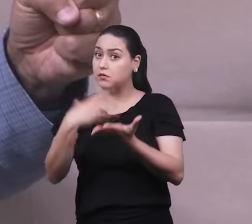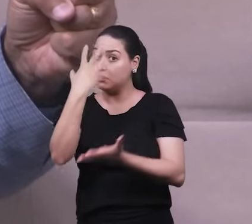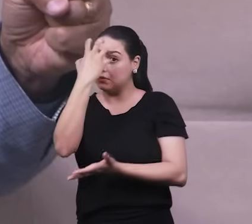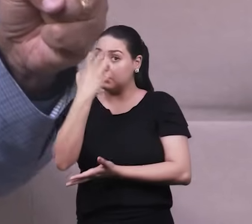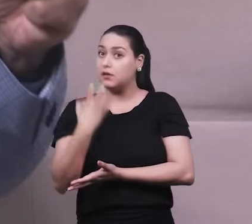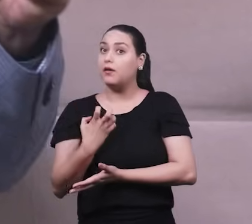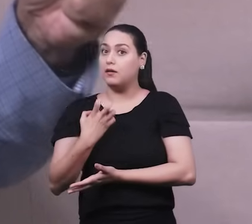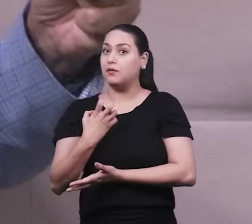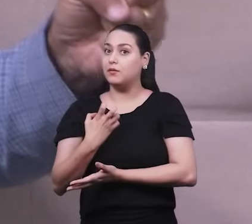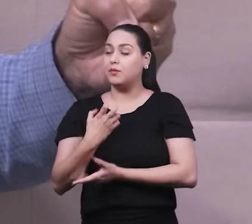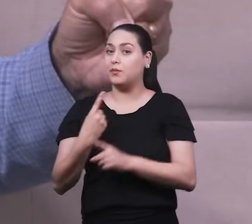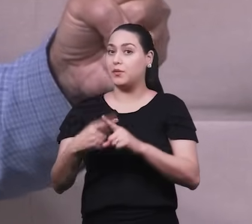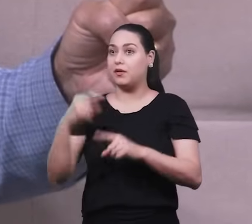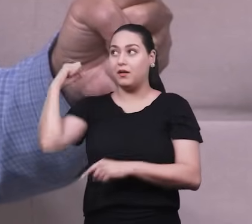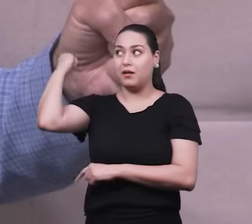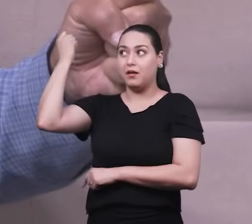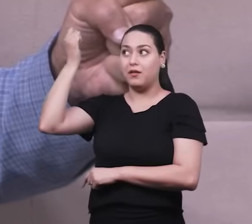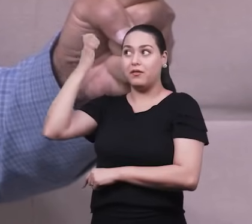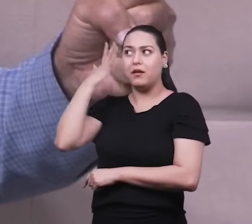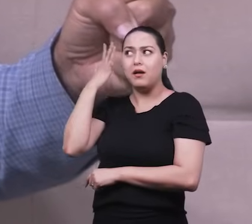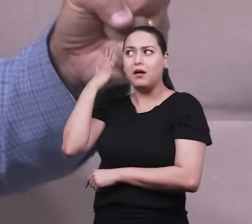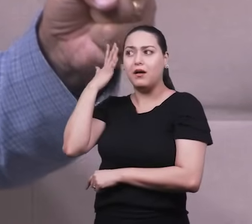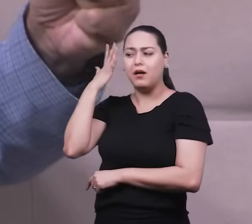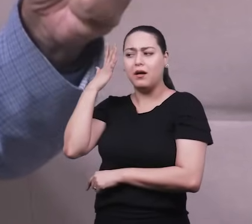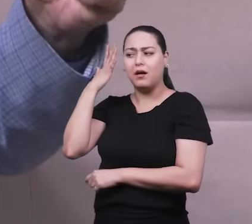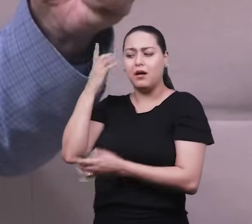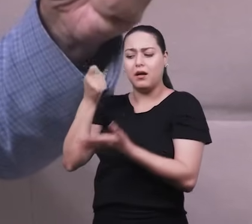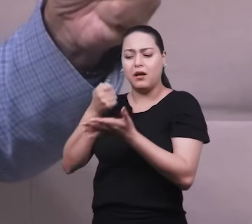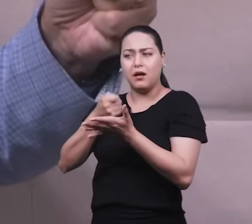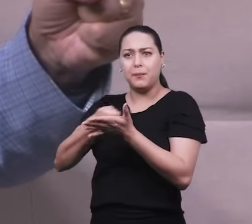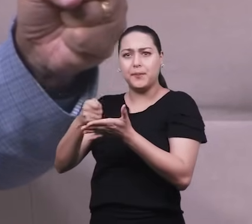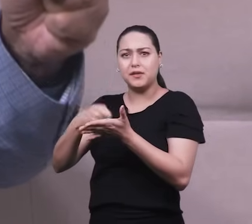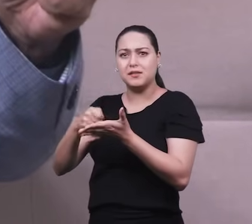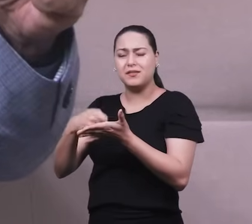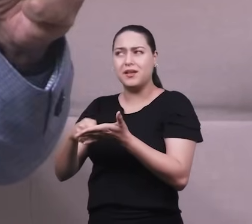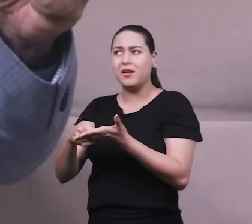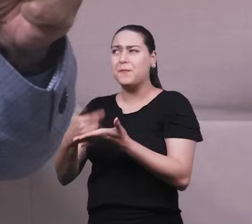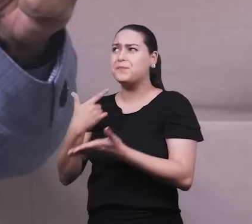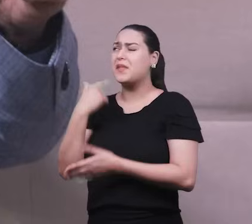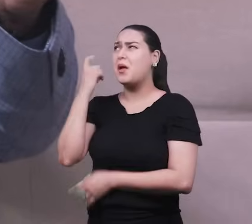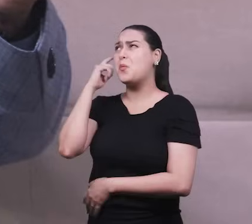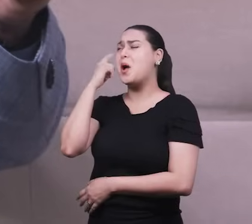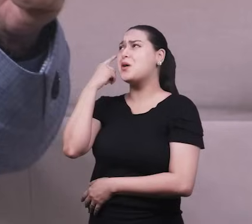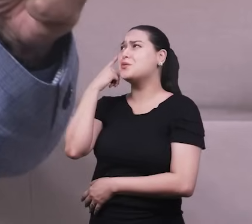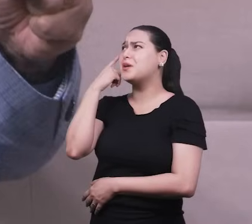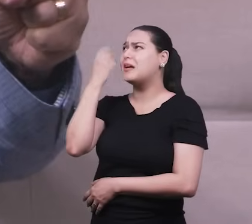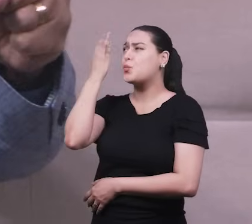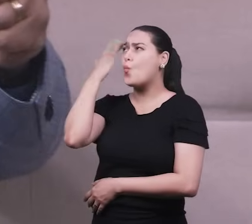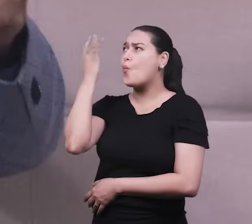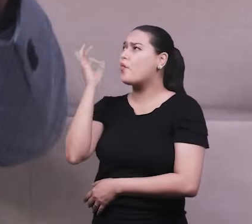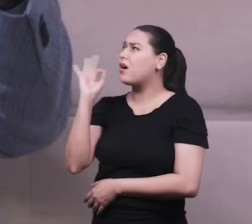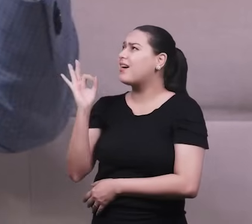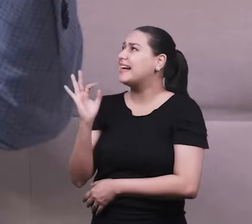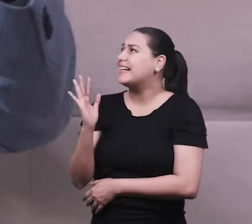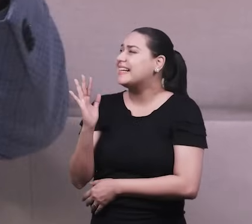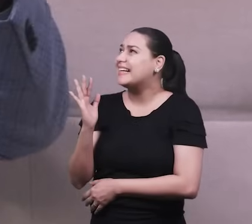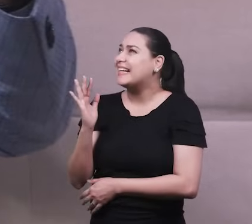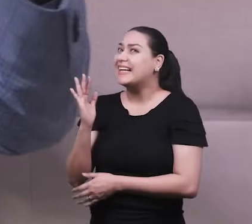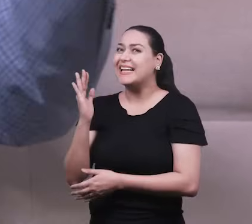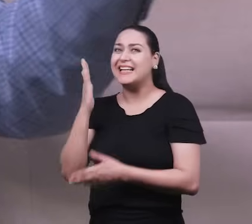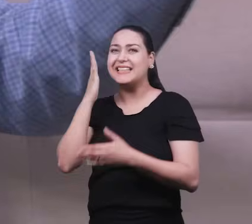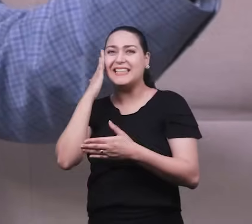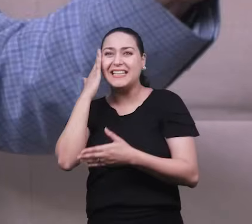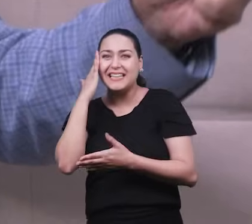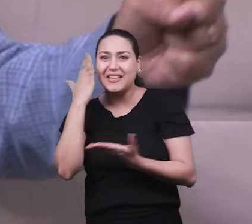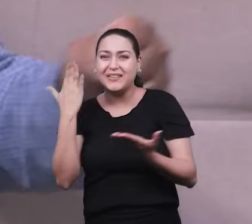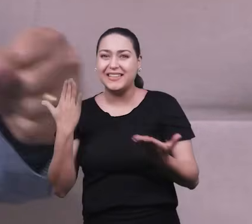ter com aquilo que ele ouvia de Deus. Porque, eu fico assim, eu não sei se ele... Acho que ele não entendeu o que